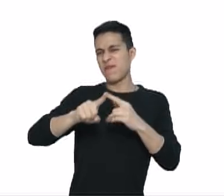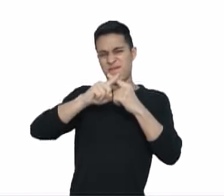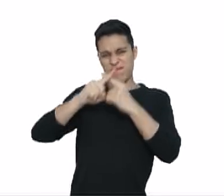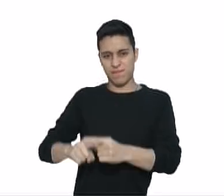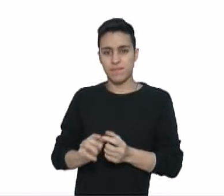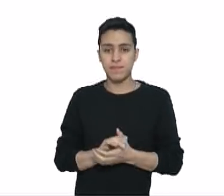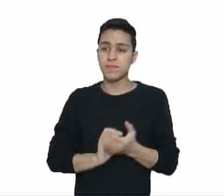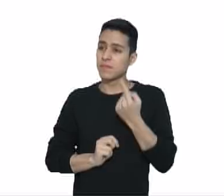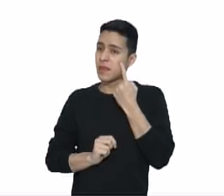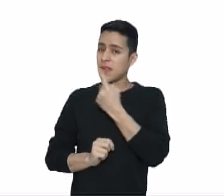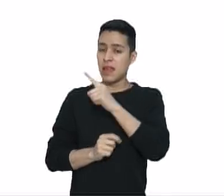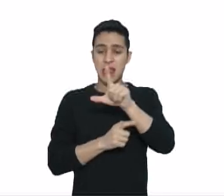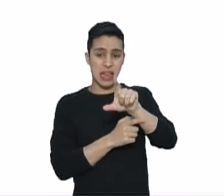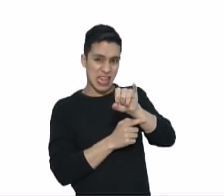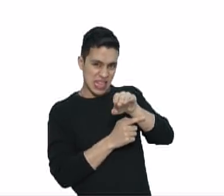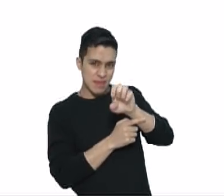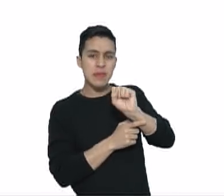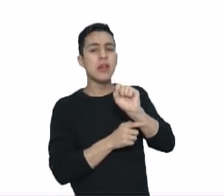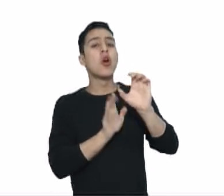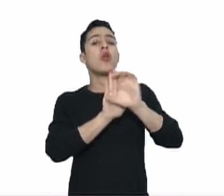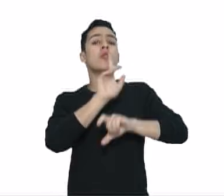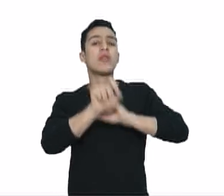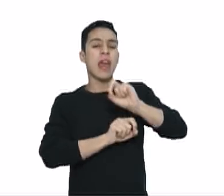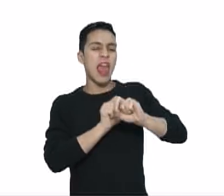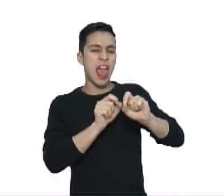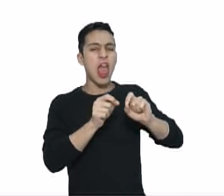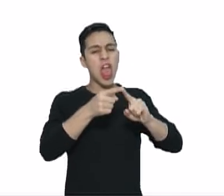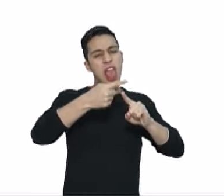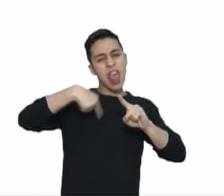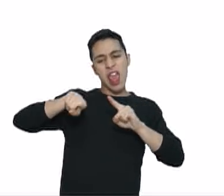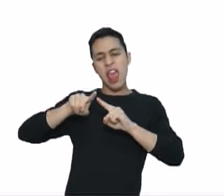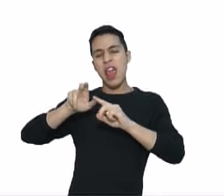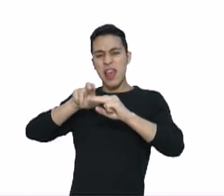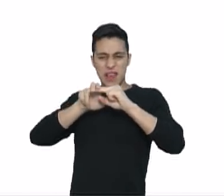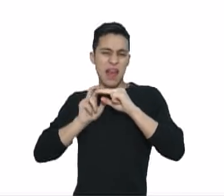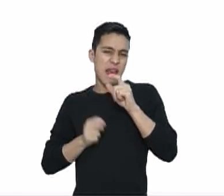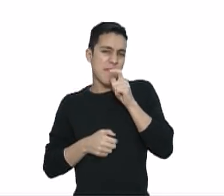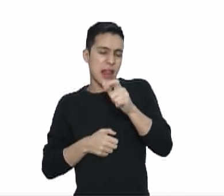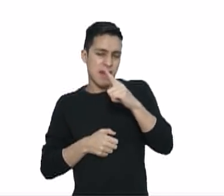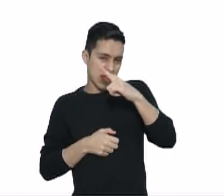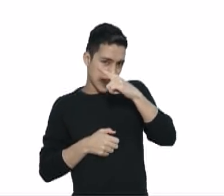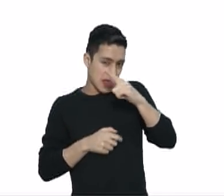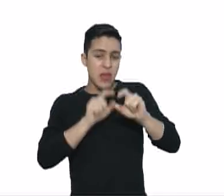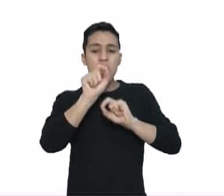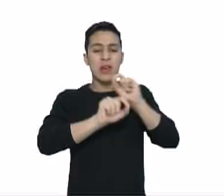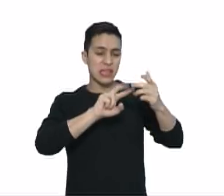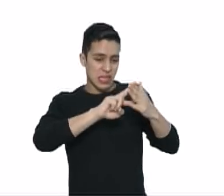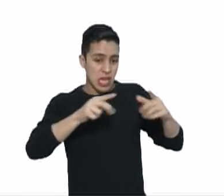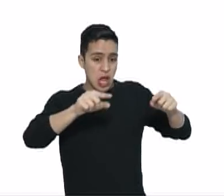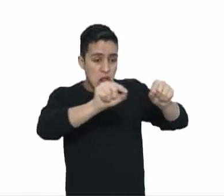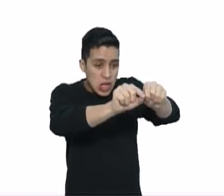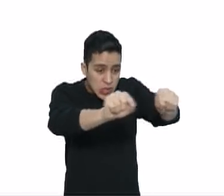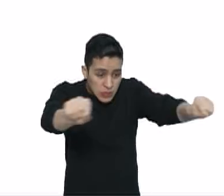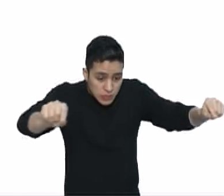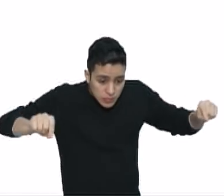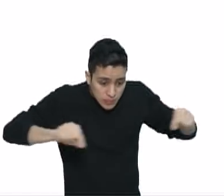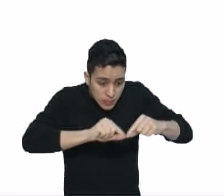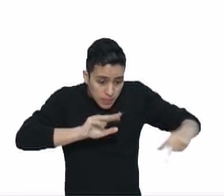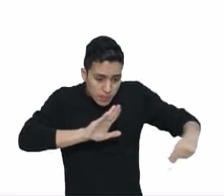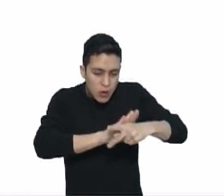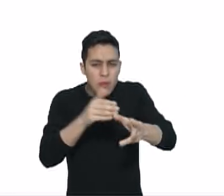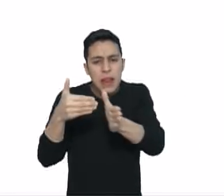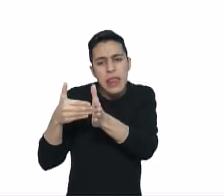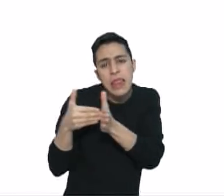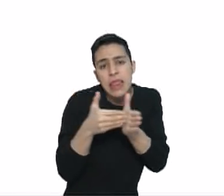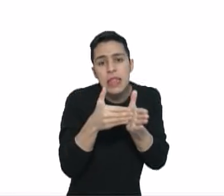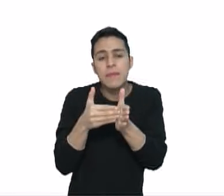de limes, né? Então, em latim, limes, conjunto de fortificações, delimitações e ocupações sistemáticas romanas